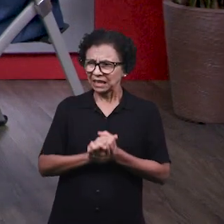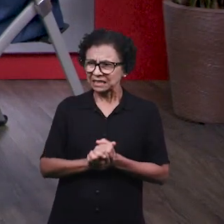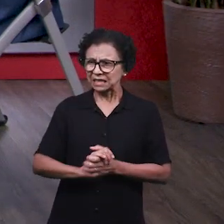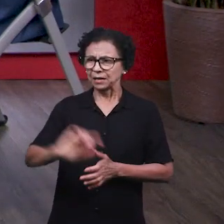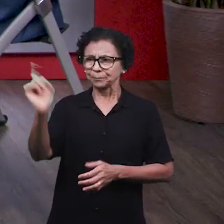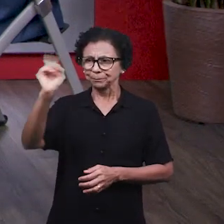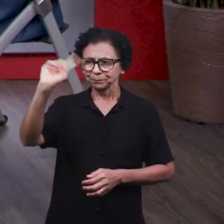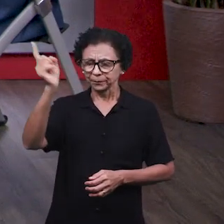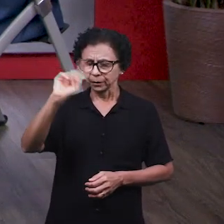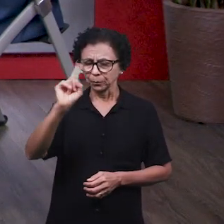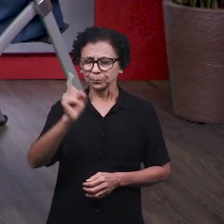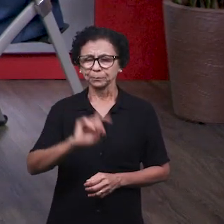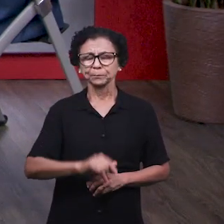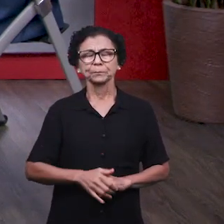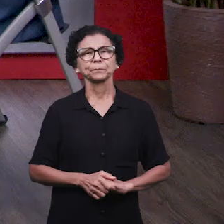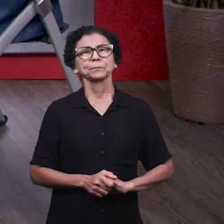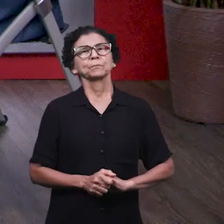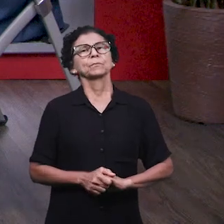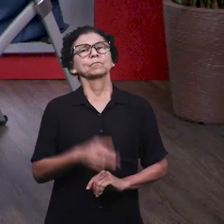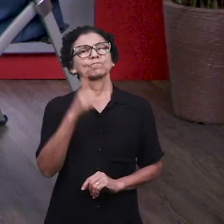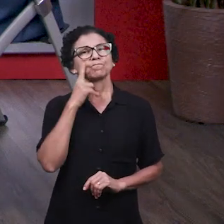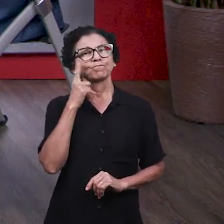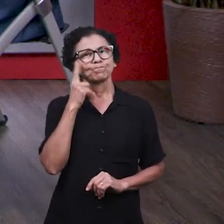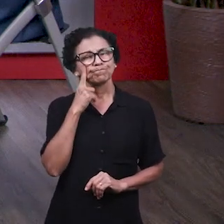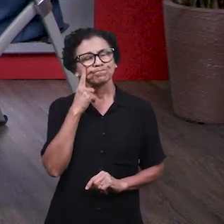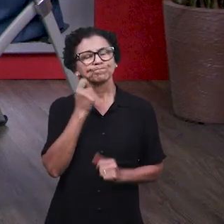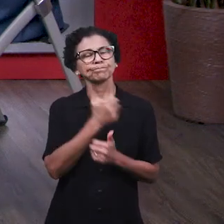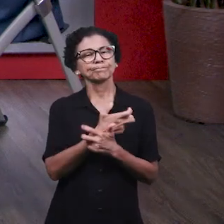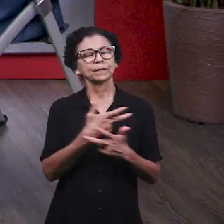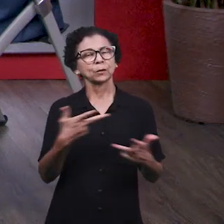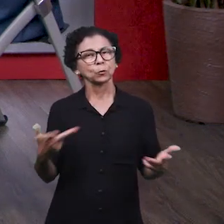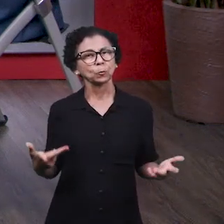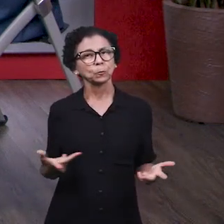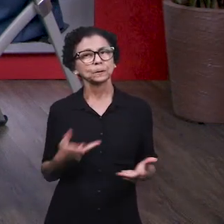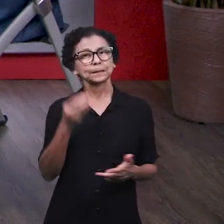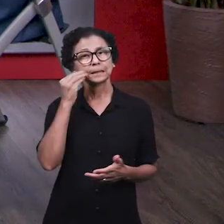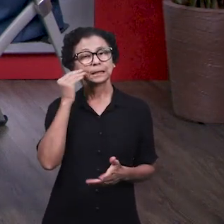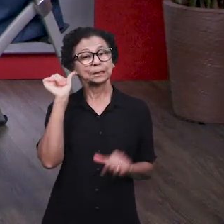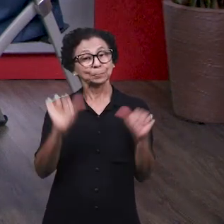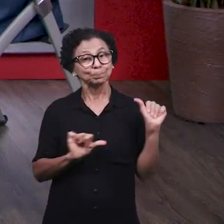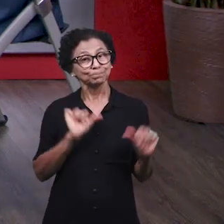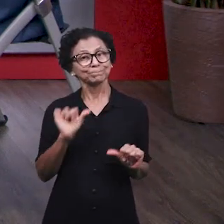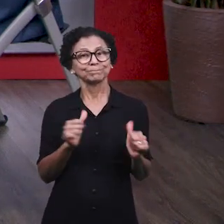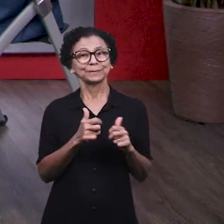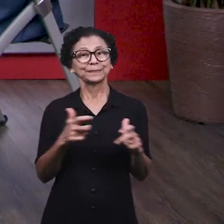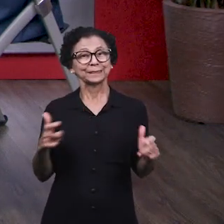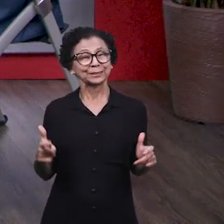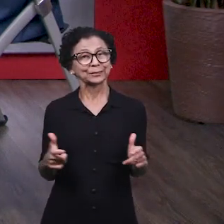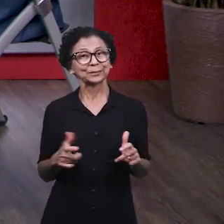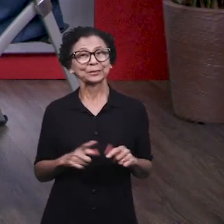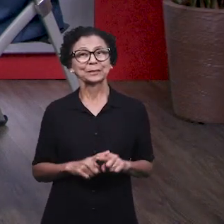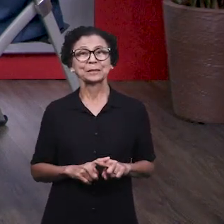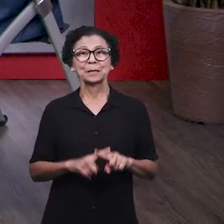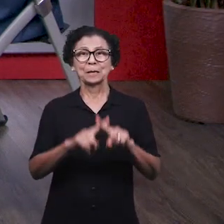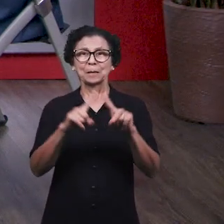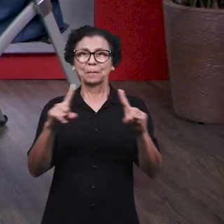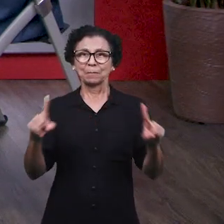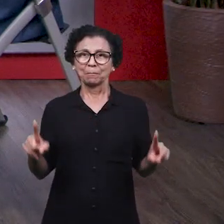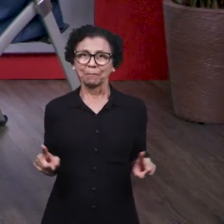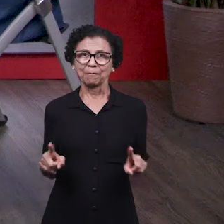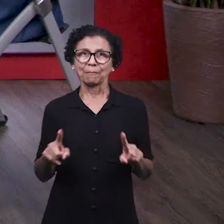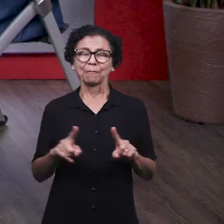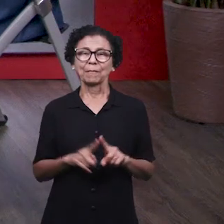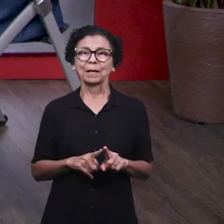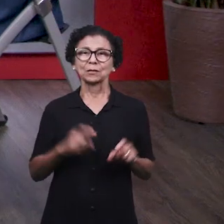já ouvi muita coisa, já vi muita coisa, e já tentei mudar muita coisa, mas só com a força de Deus, porque não